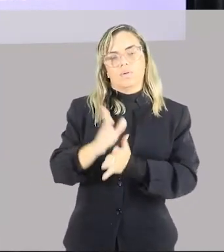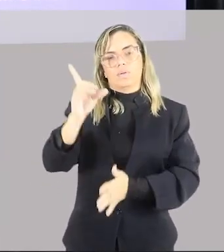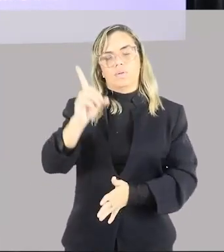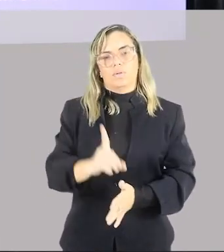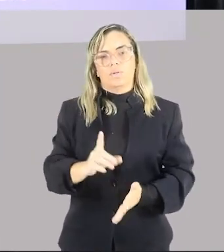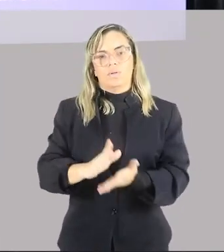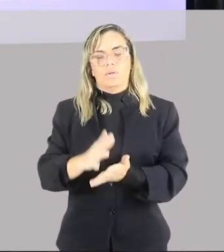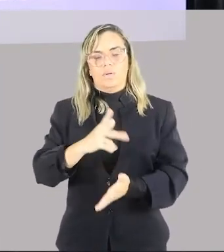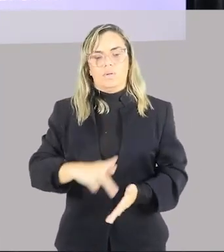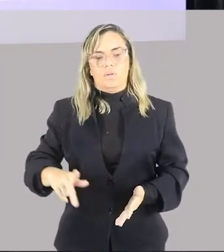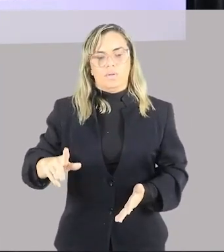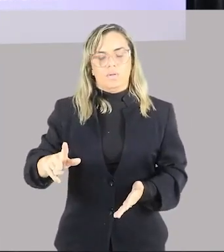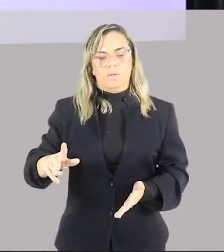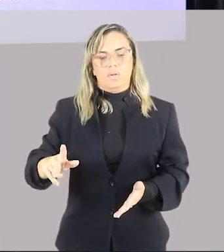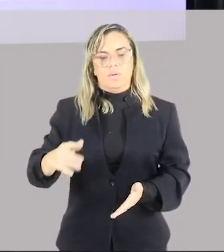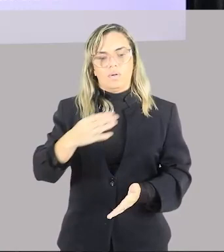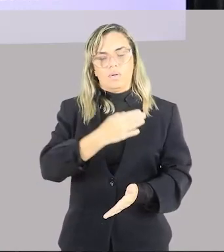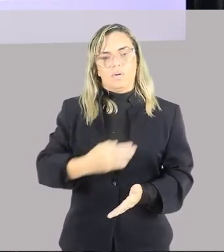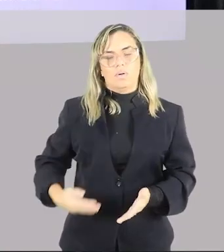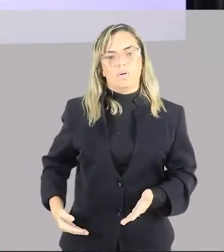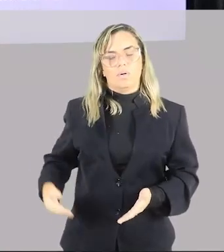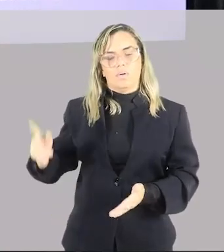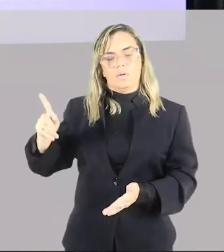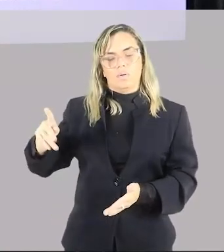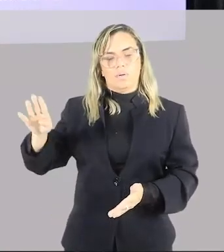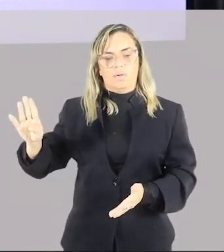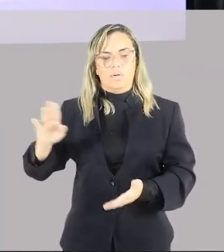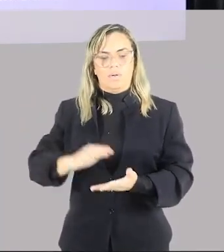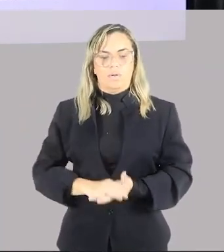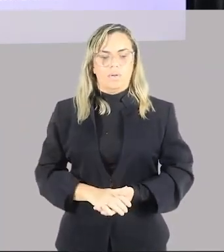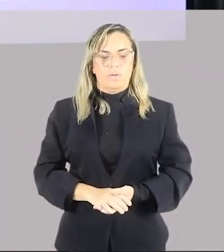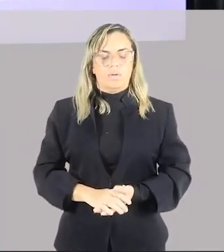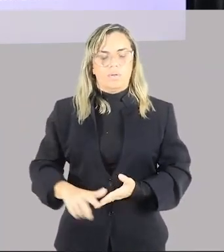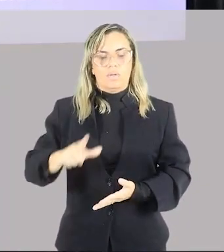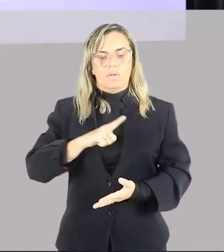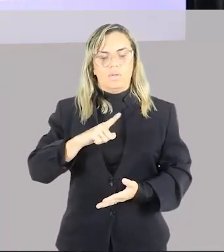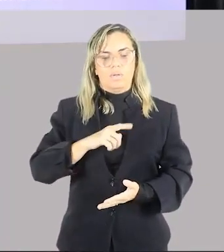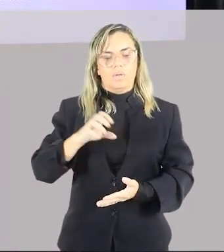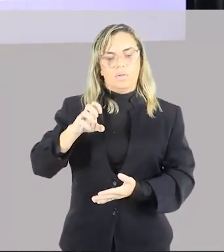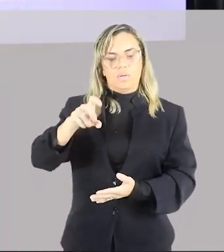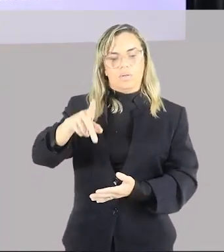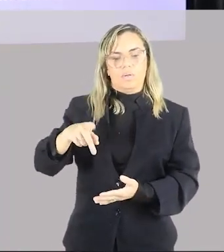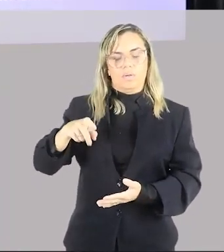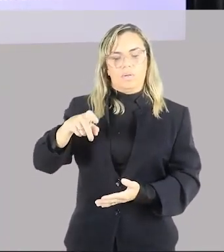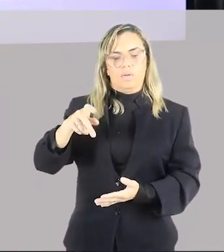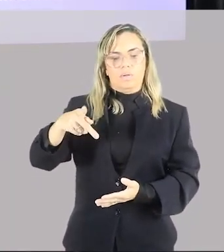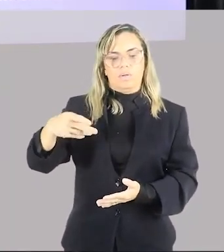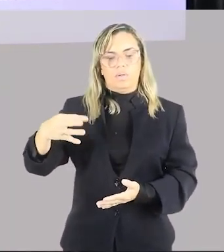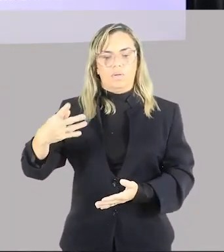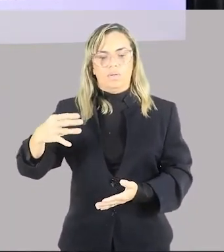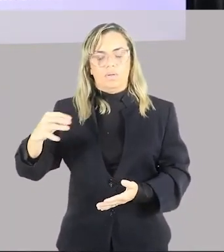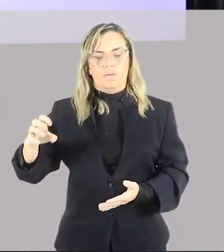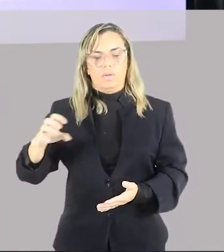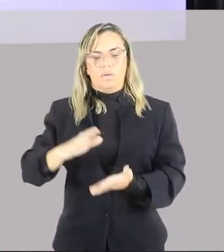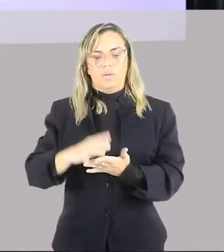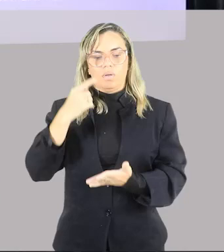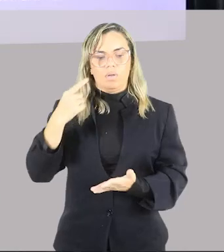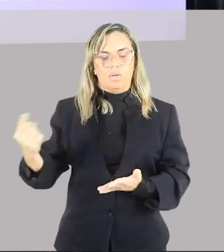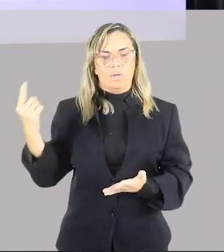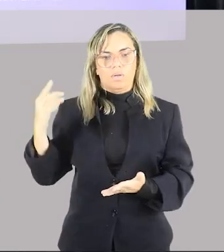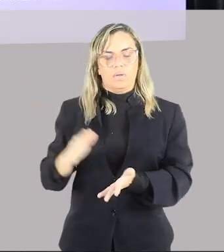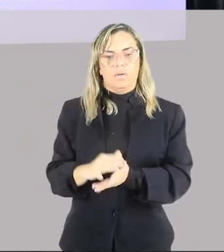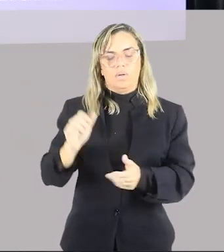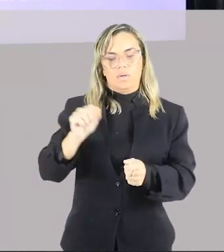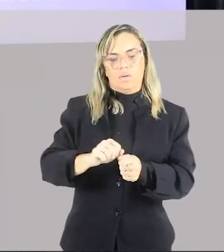aqui de atos que se equiparam aos atos privados, e eu tenho os atos de expediente, que são os atos